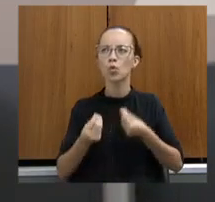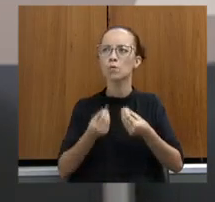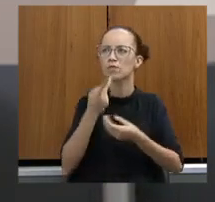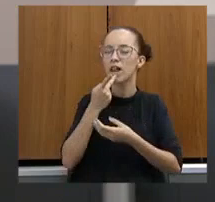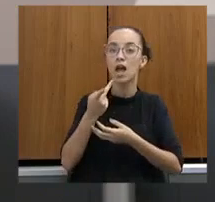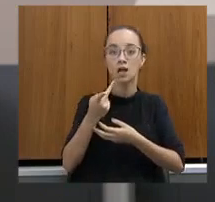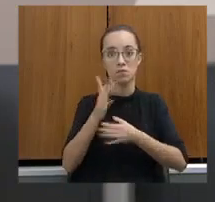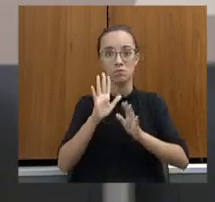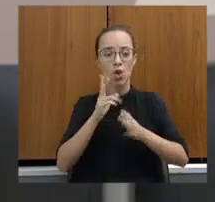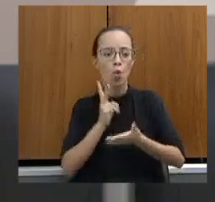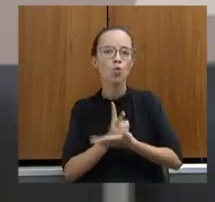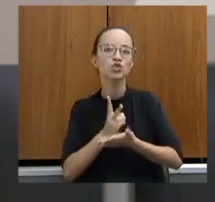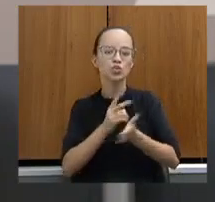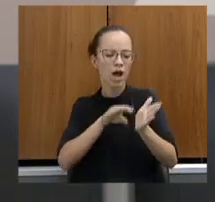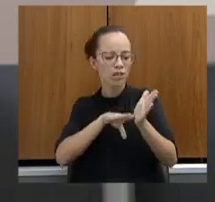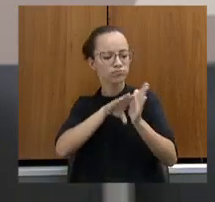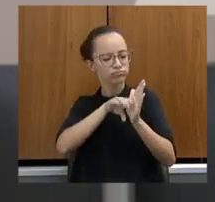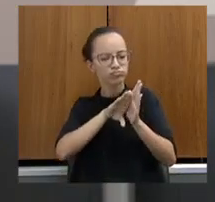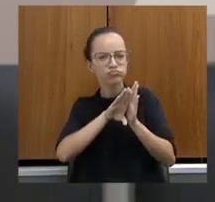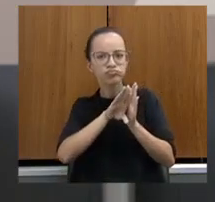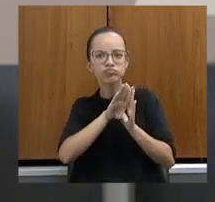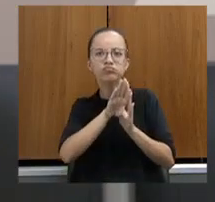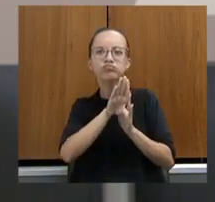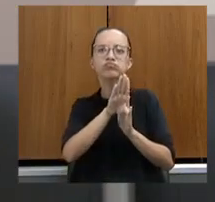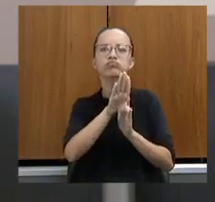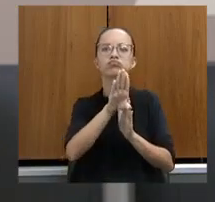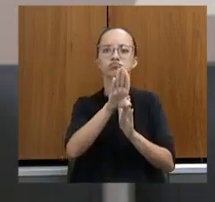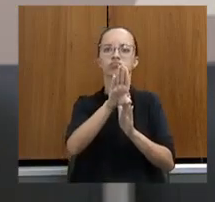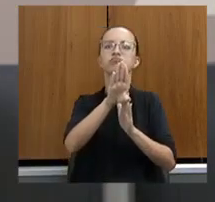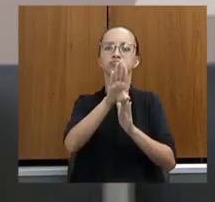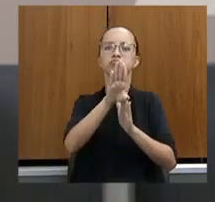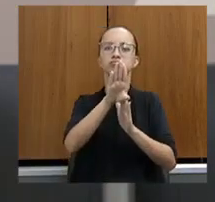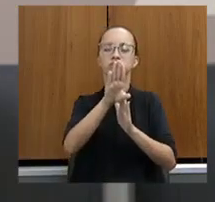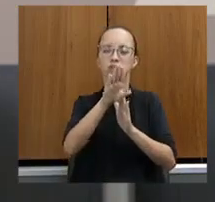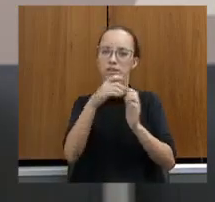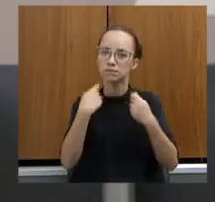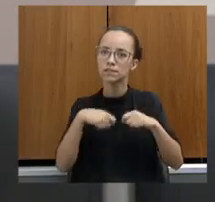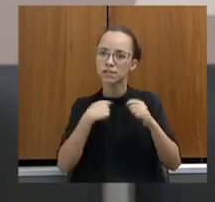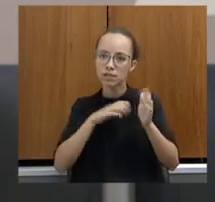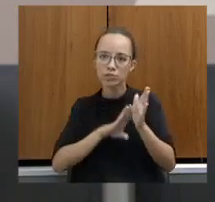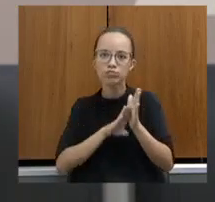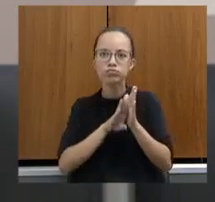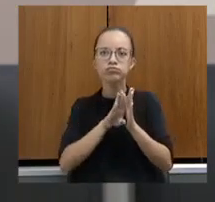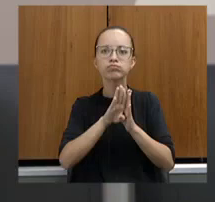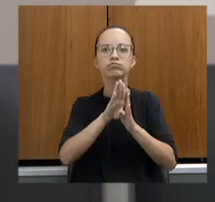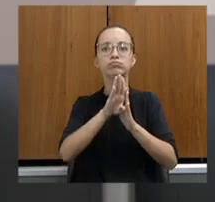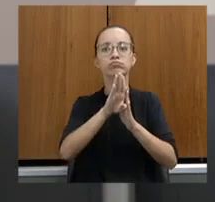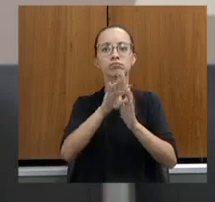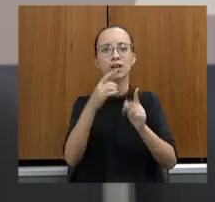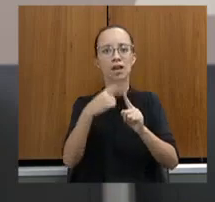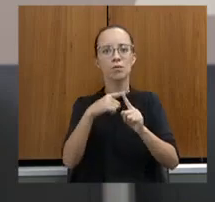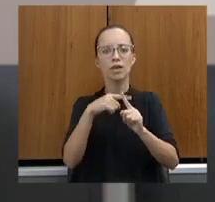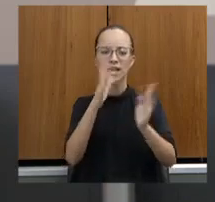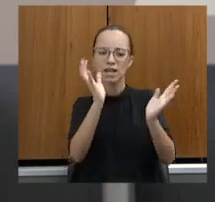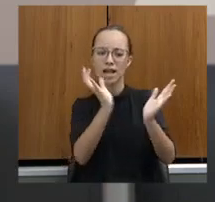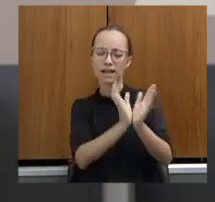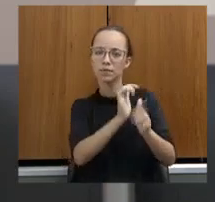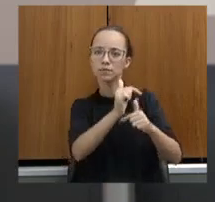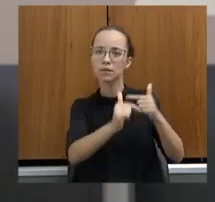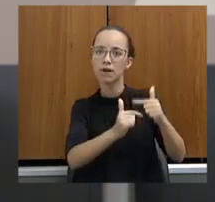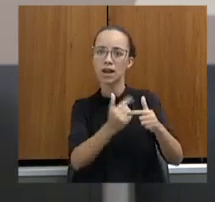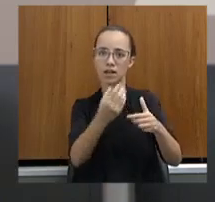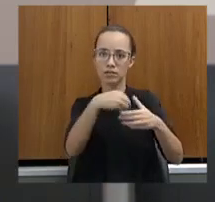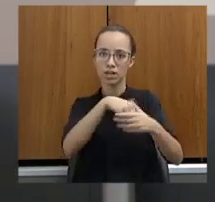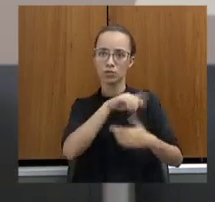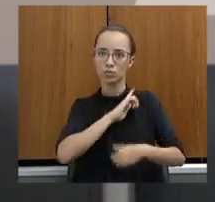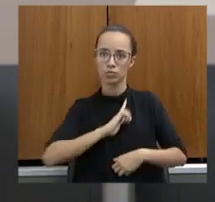continuar nesse gráfico positivo ascendente né porque temos uma equipe no